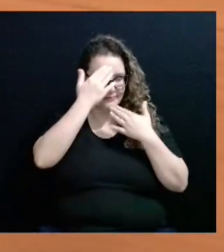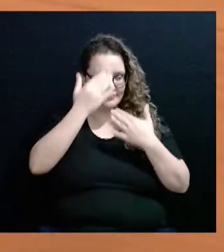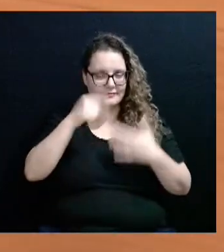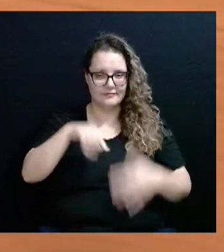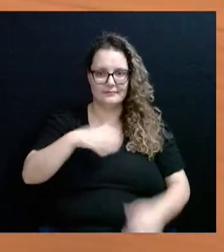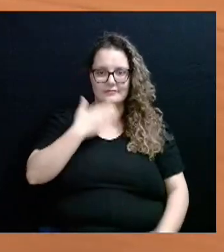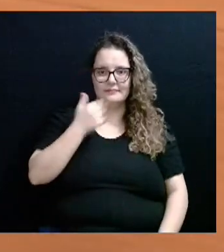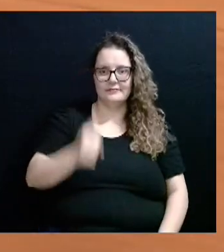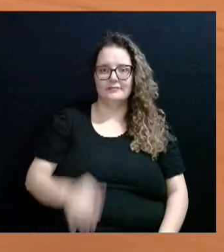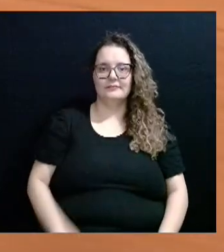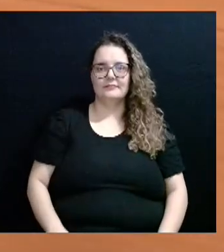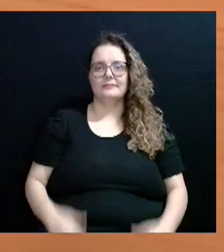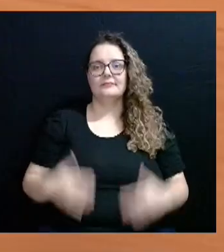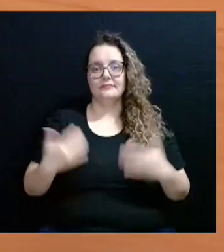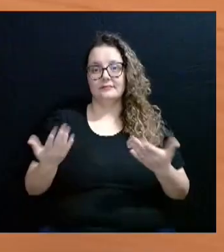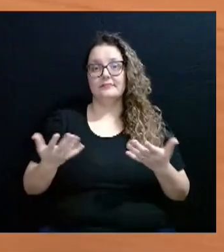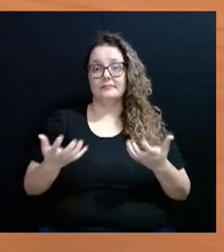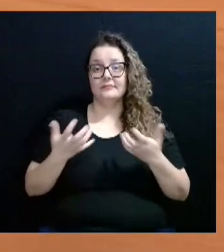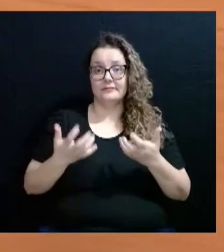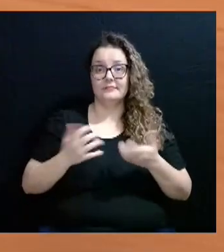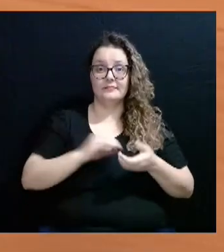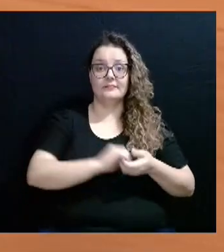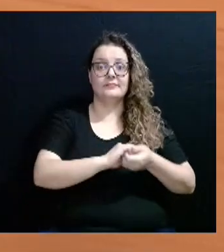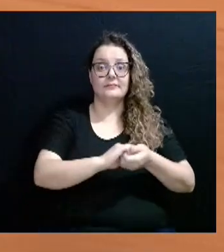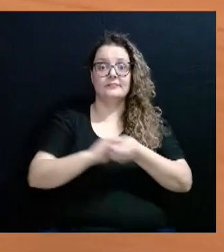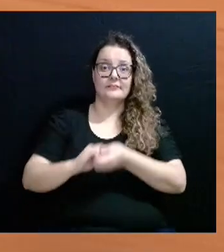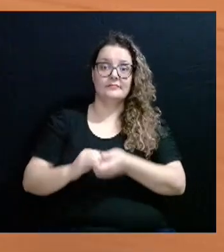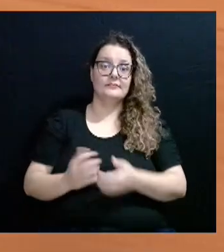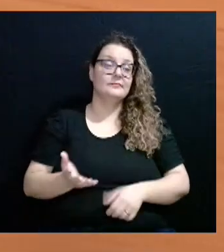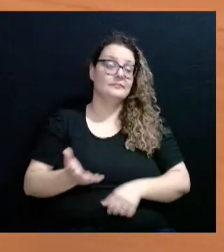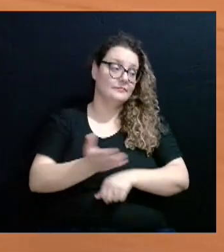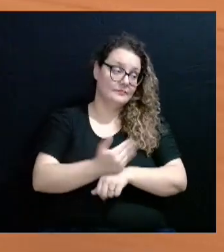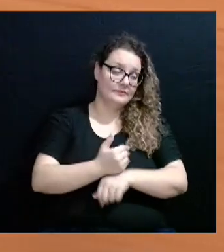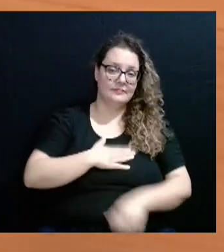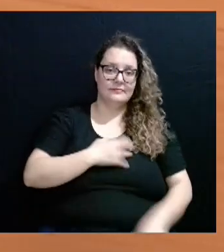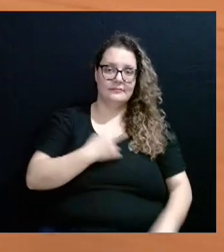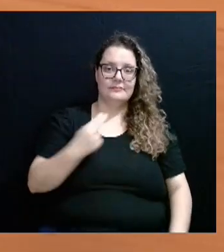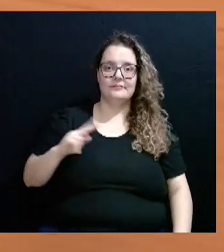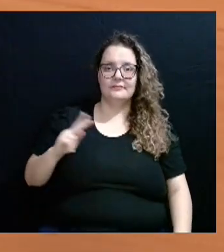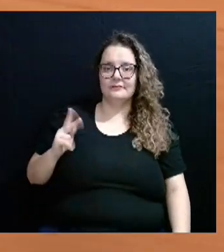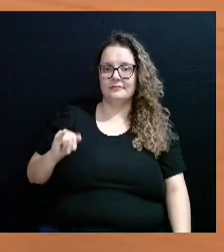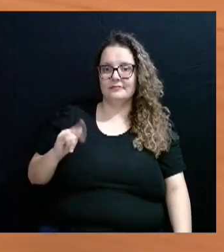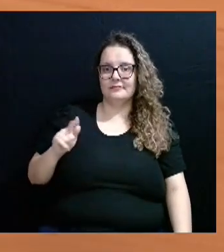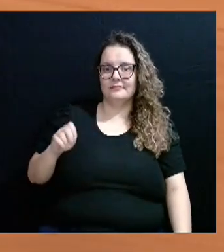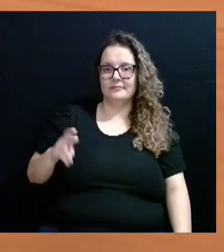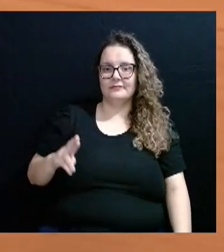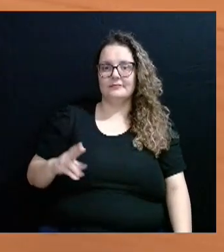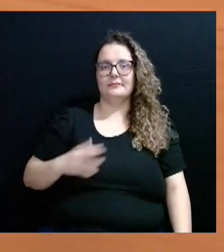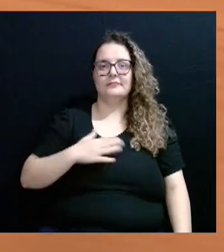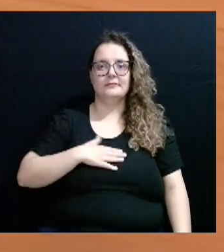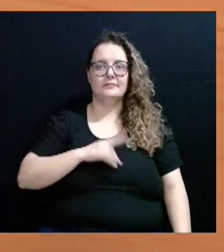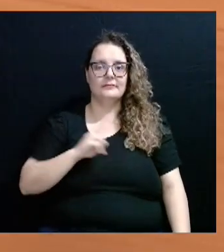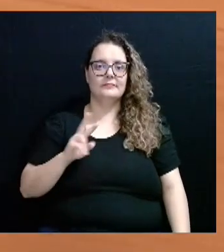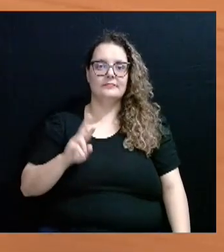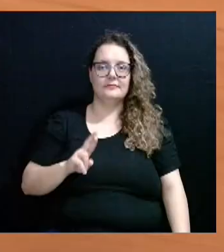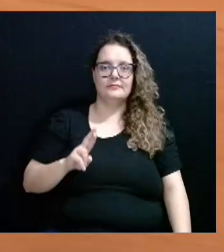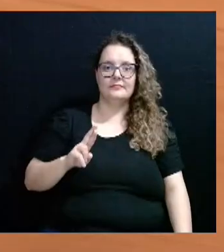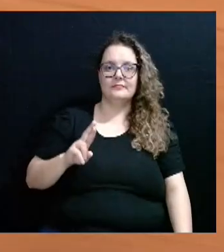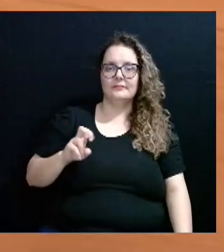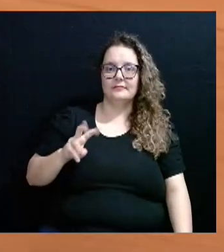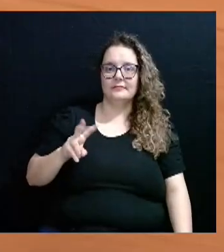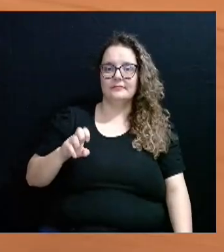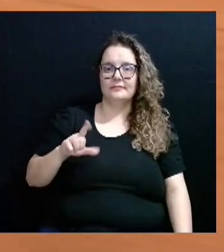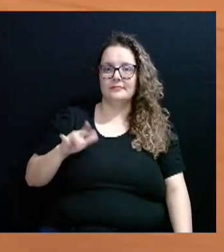Bom, e queria fazer uma saudação, antes de tudo, meu nome é Igor Rebouças, meu nome artístico é Revolução RB, eu sou morador de uma